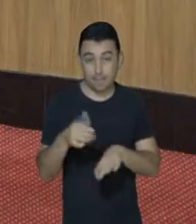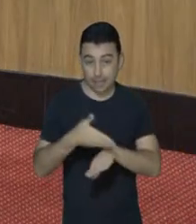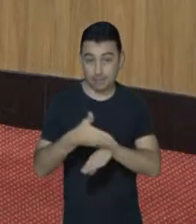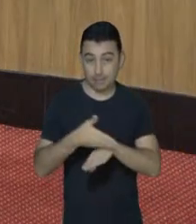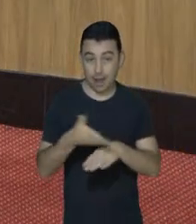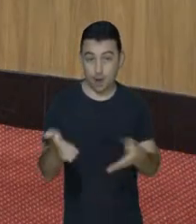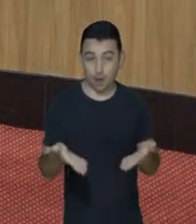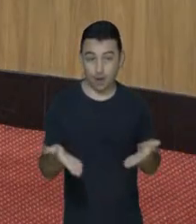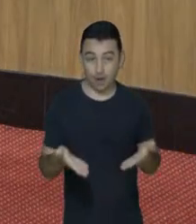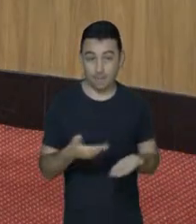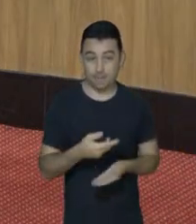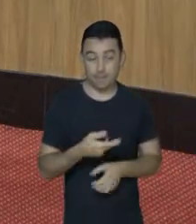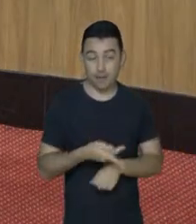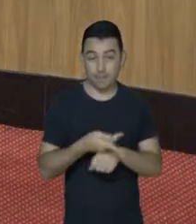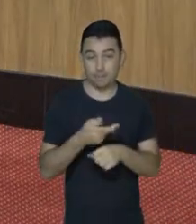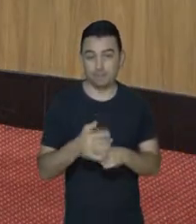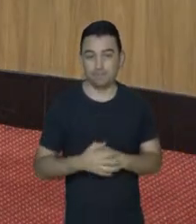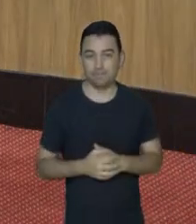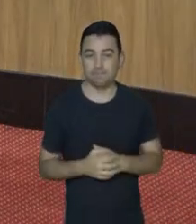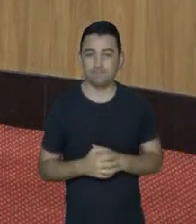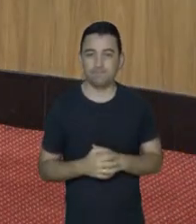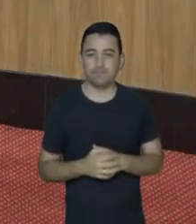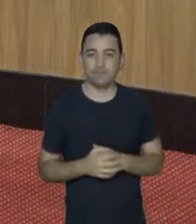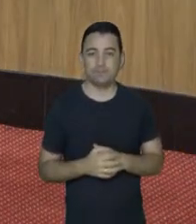momento de premiação.